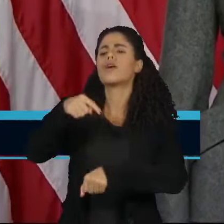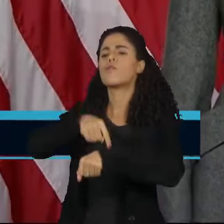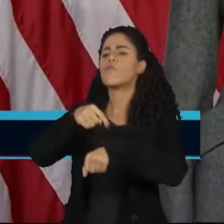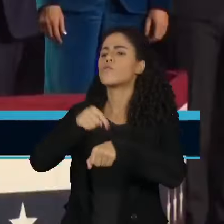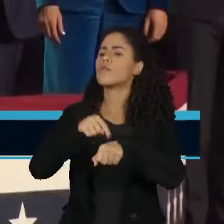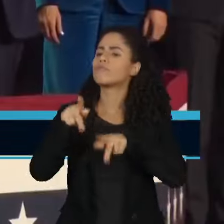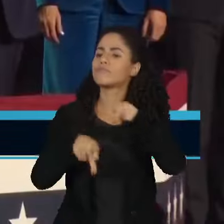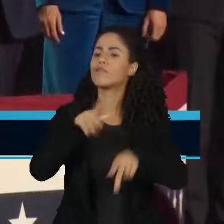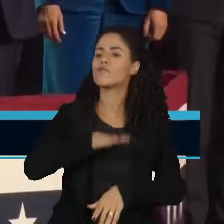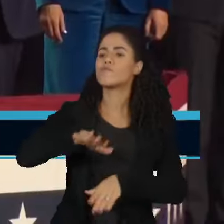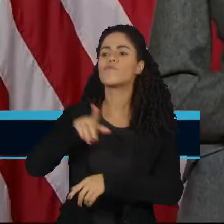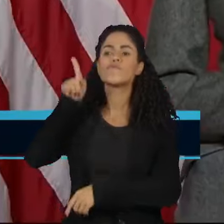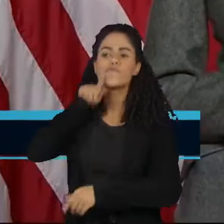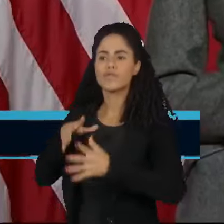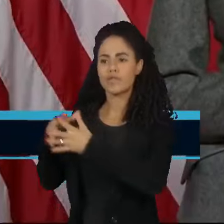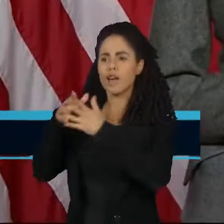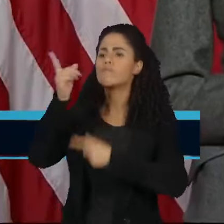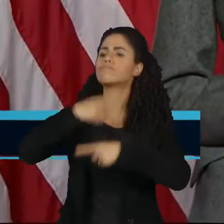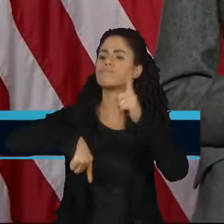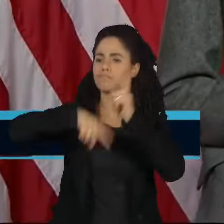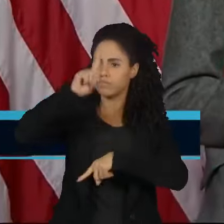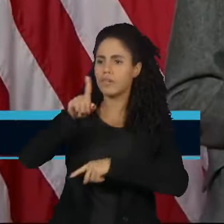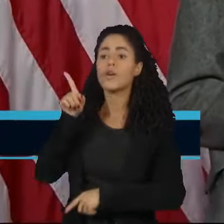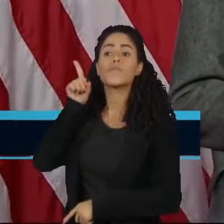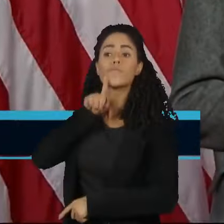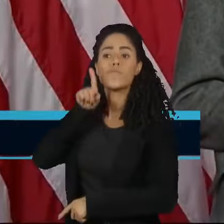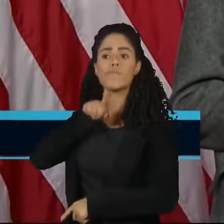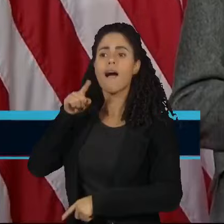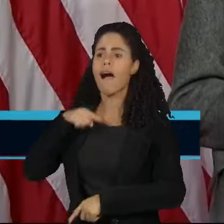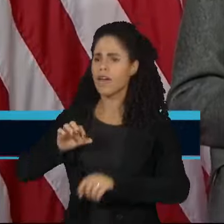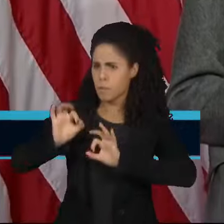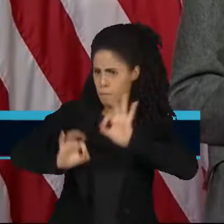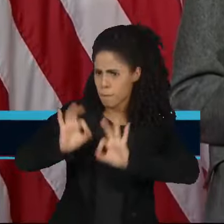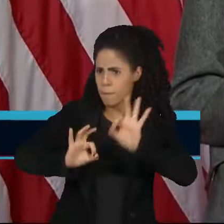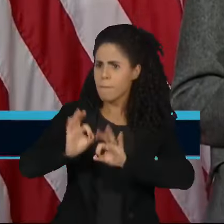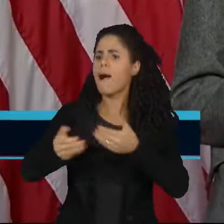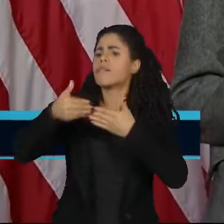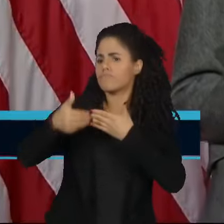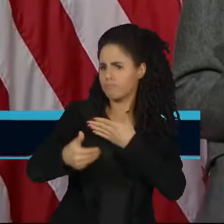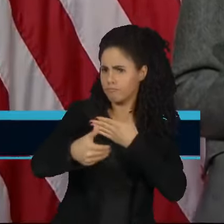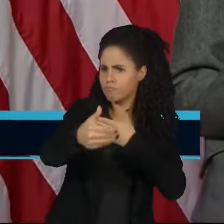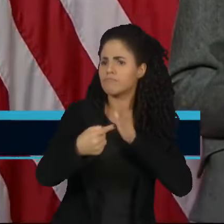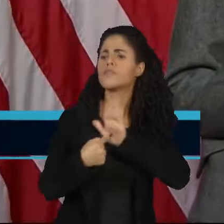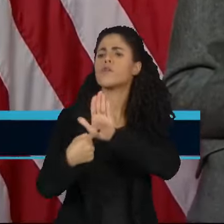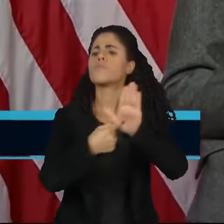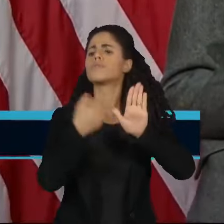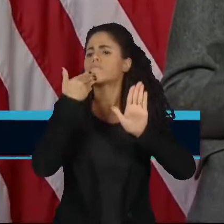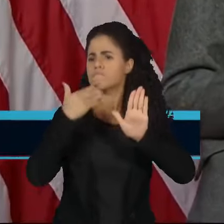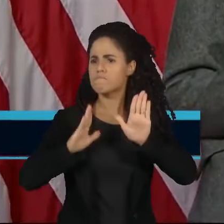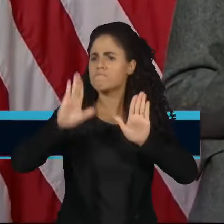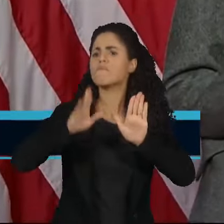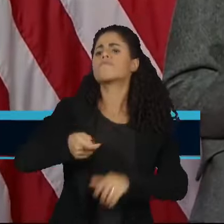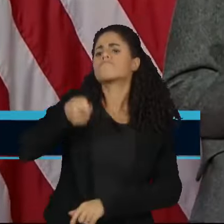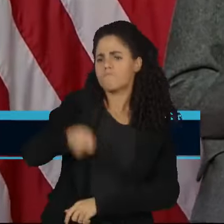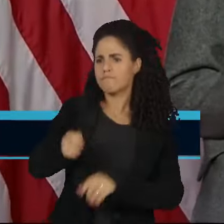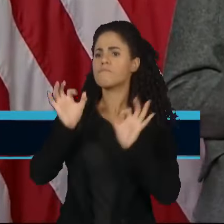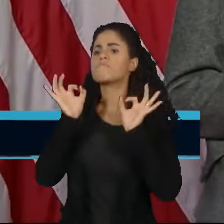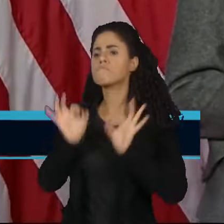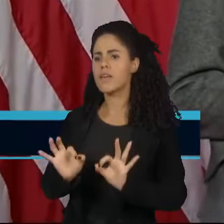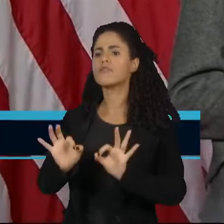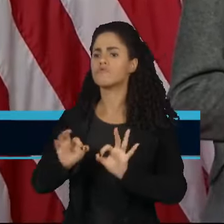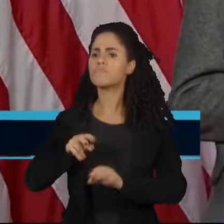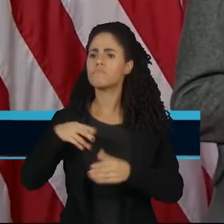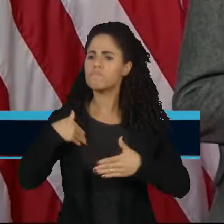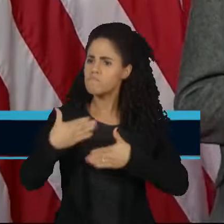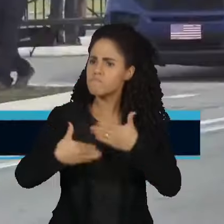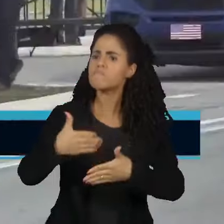their country. I will govern by a simple motto: promises made, promises kept. We're going to keep